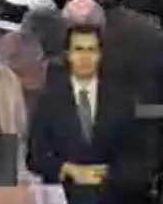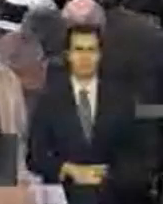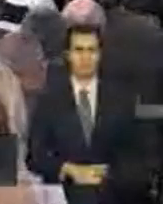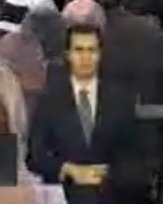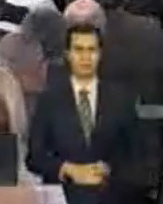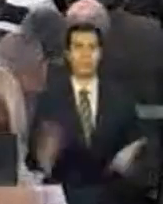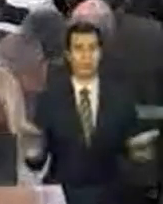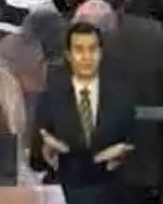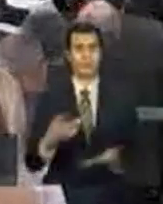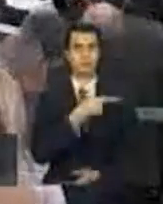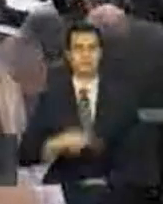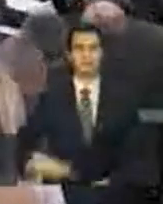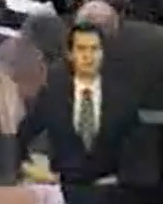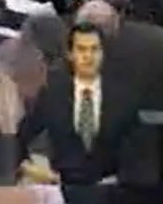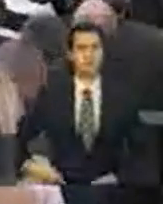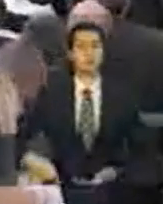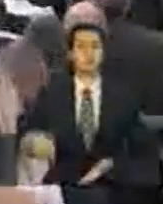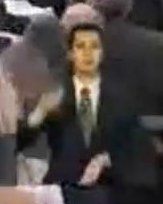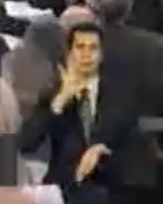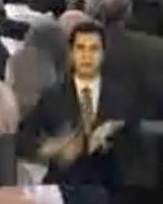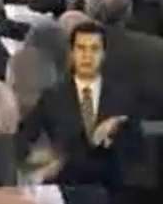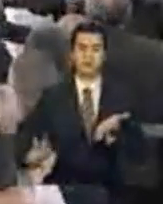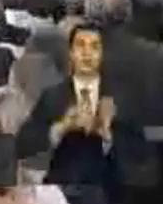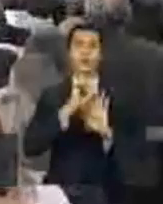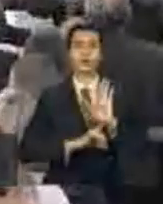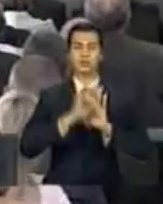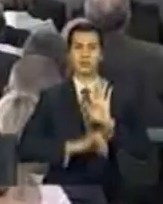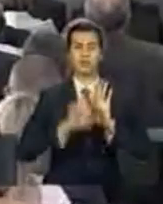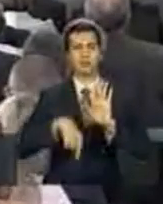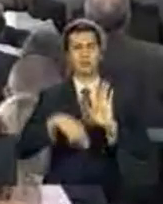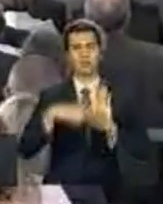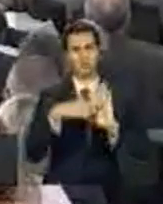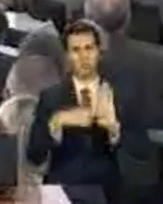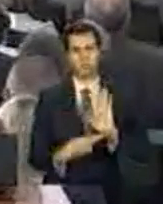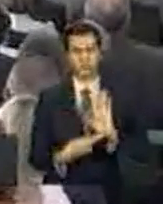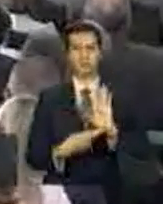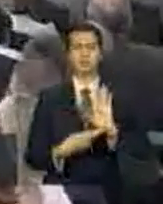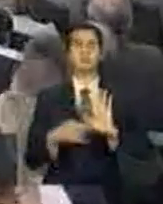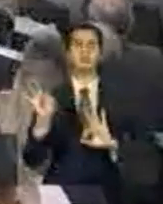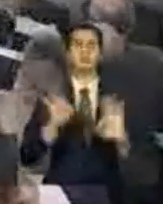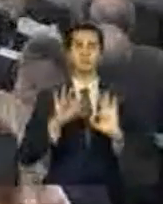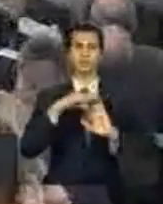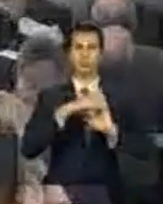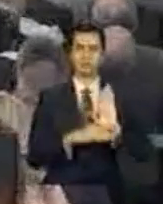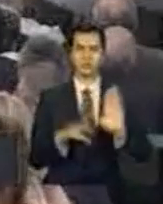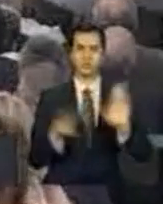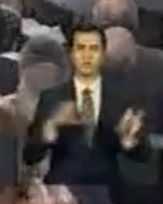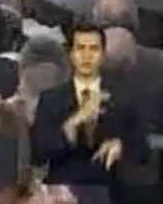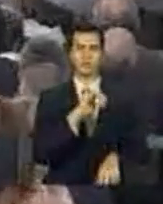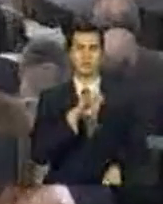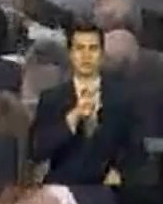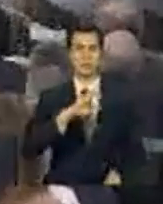Nesse momento, a Presidenta da República assina o decreto que regulamenta o programa Ciência Sem Fronteiras e dá outras